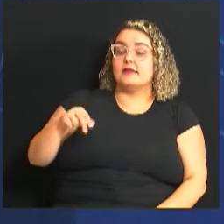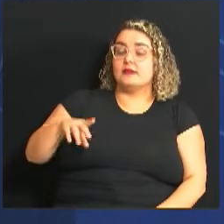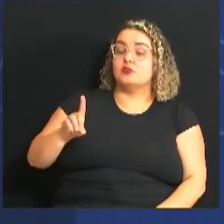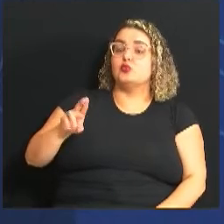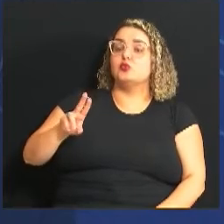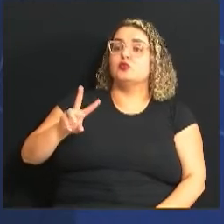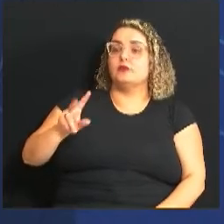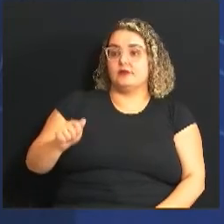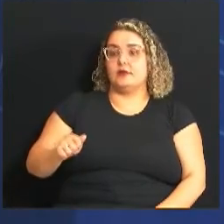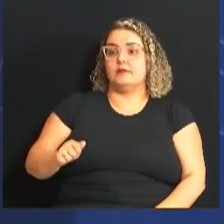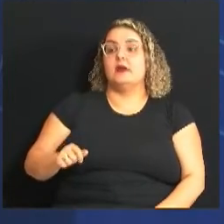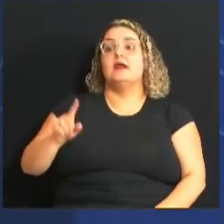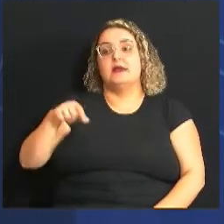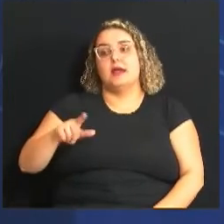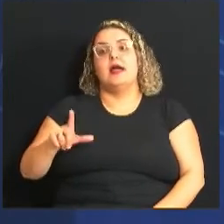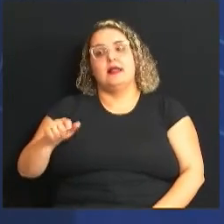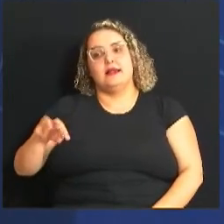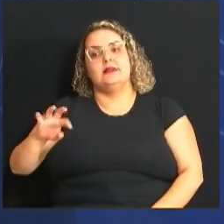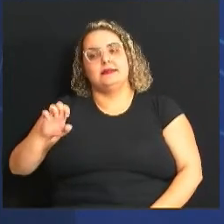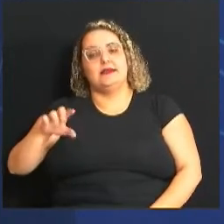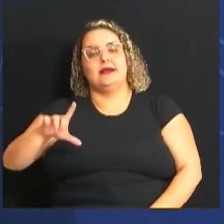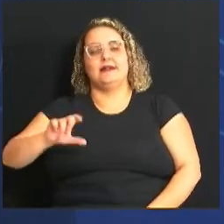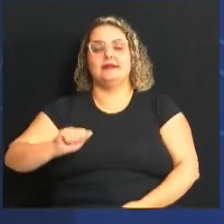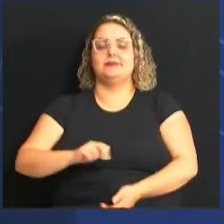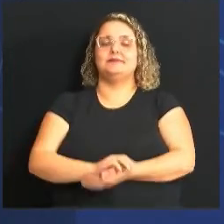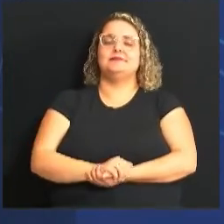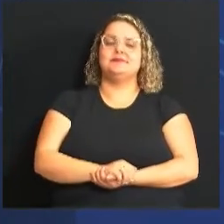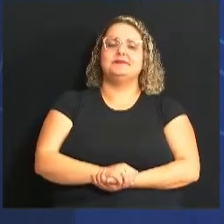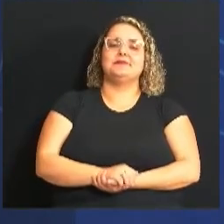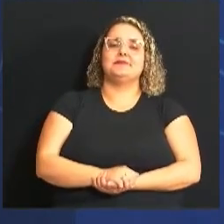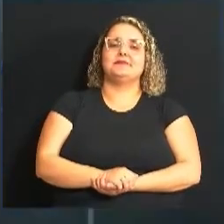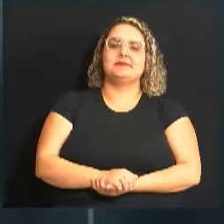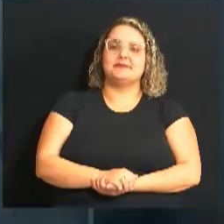momento é a lanterna da competição.